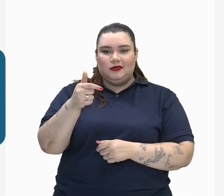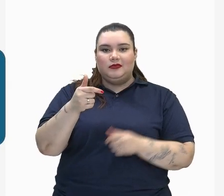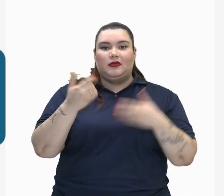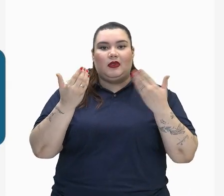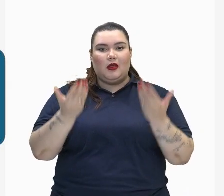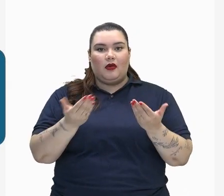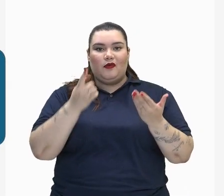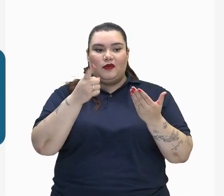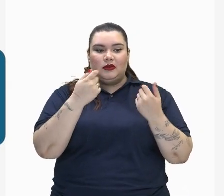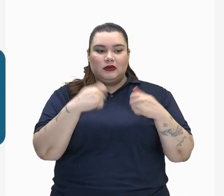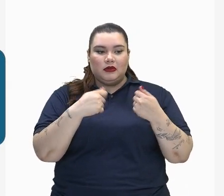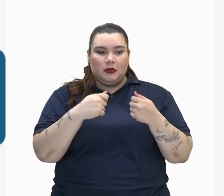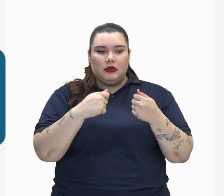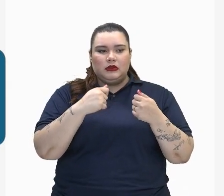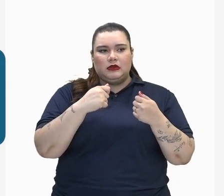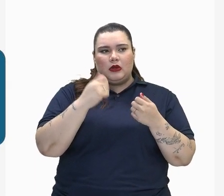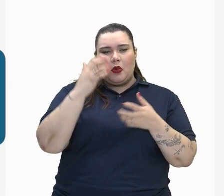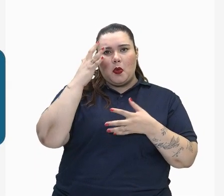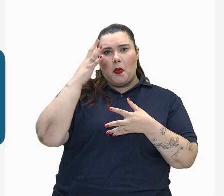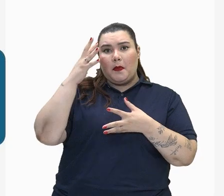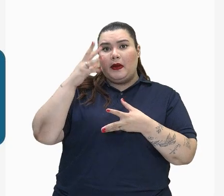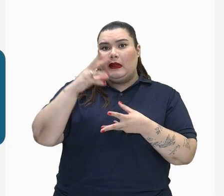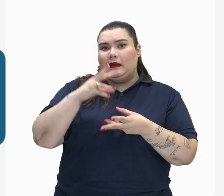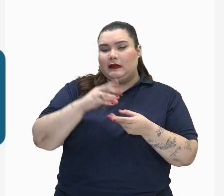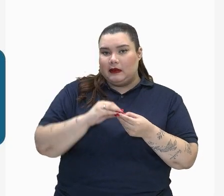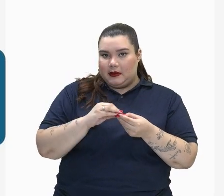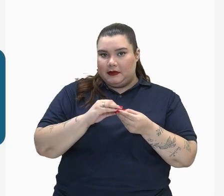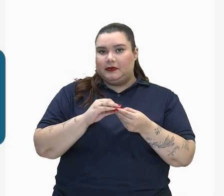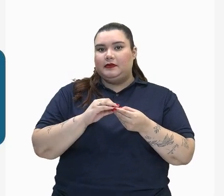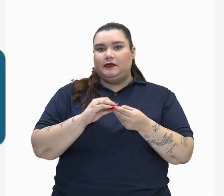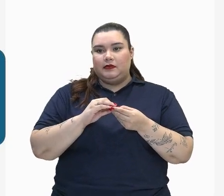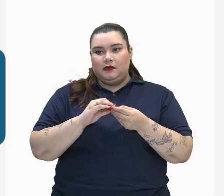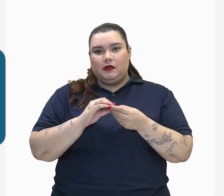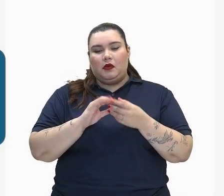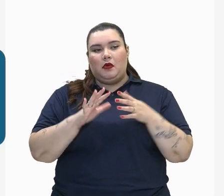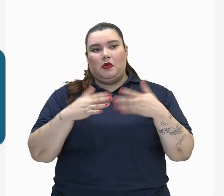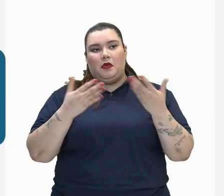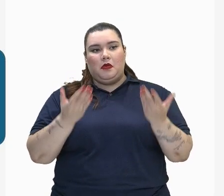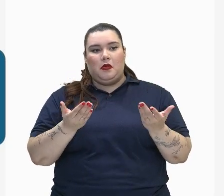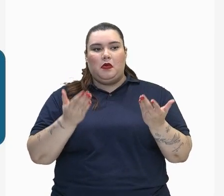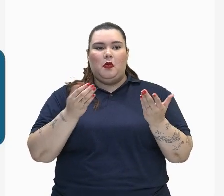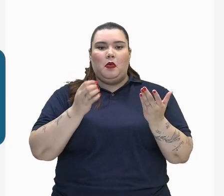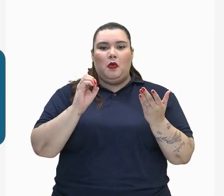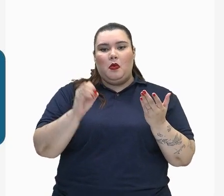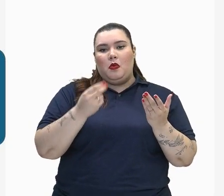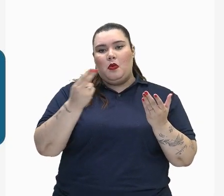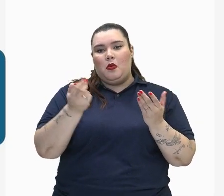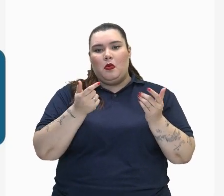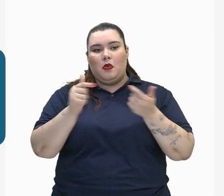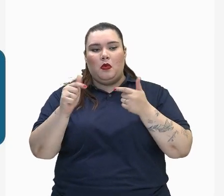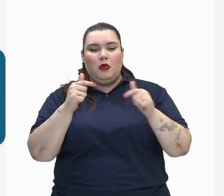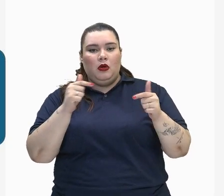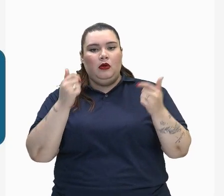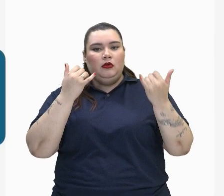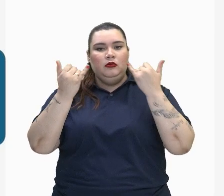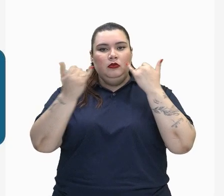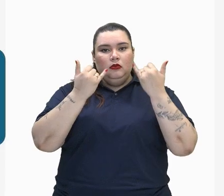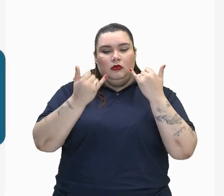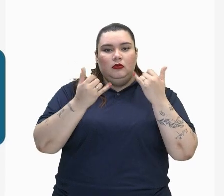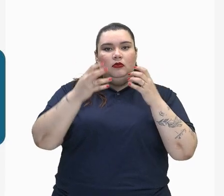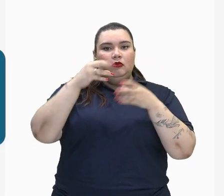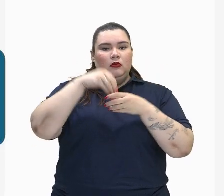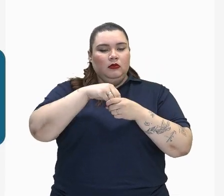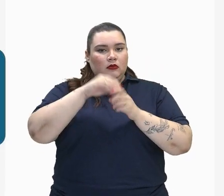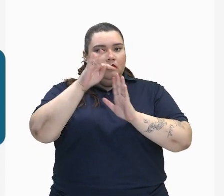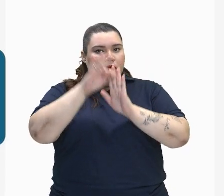simplesmente deduzir, né? Por algumas outras informações, alguns elementos dentro do